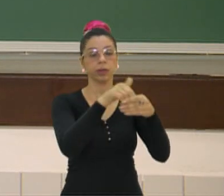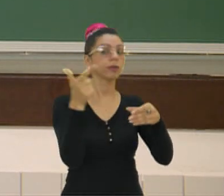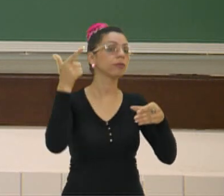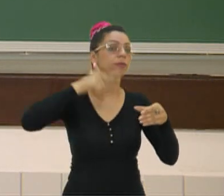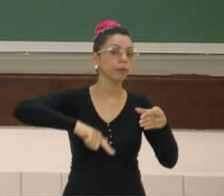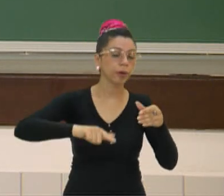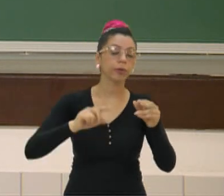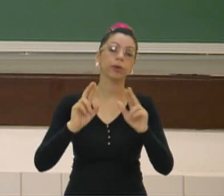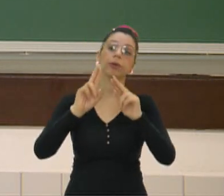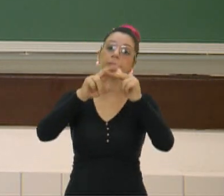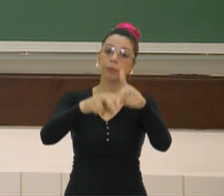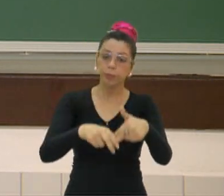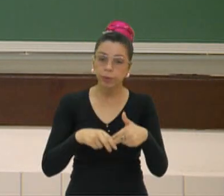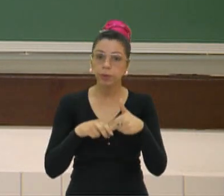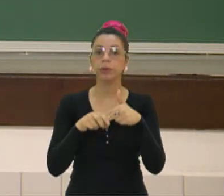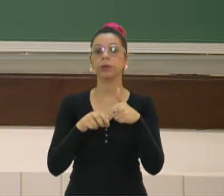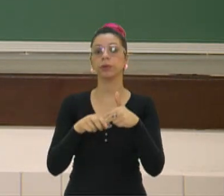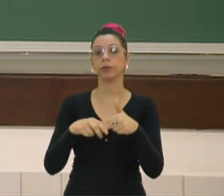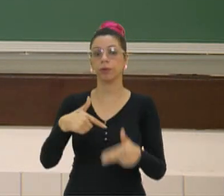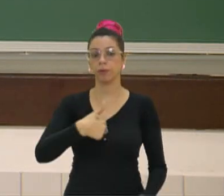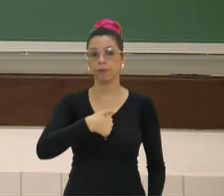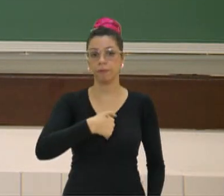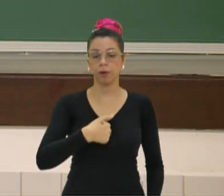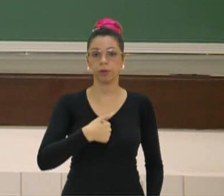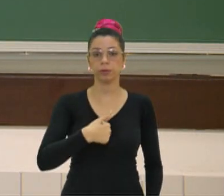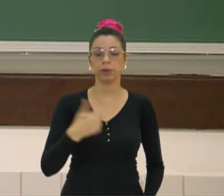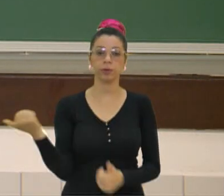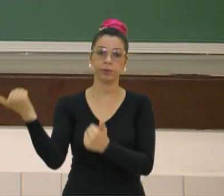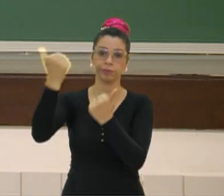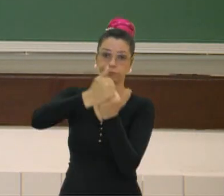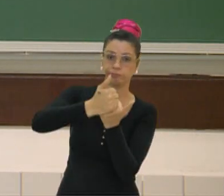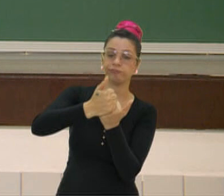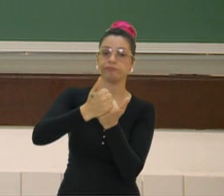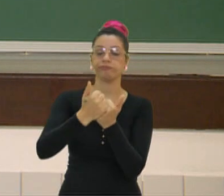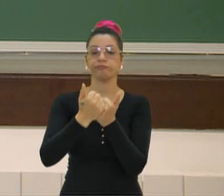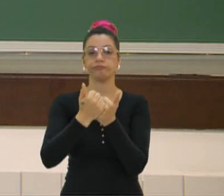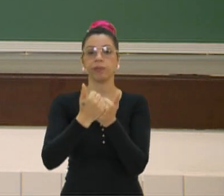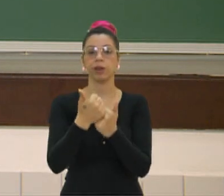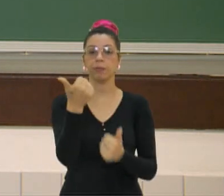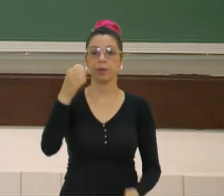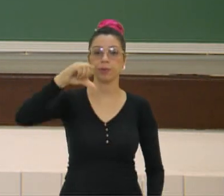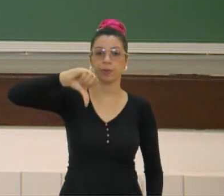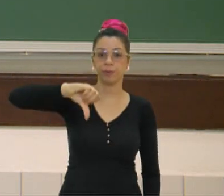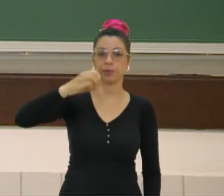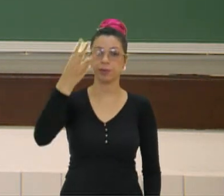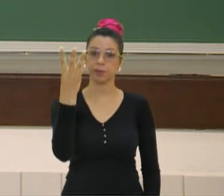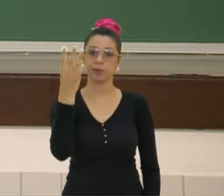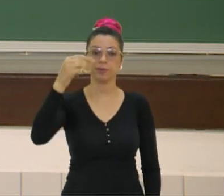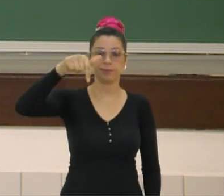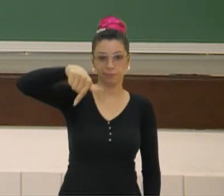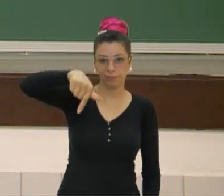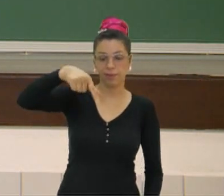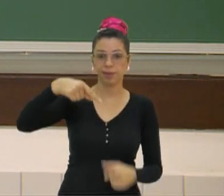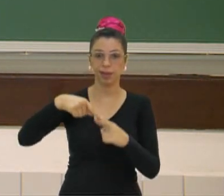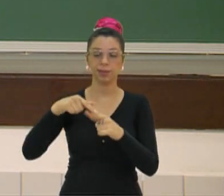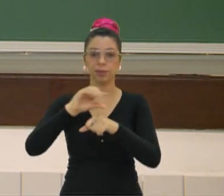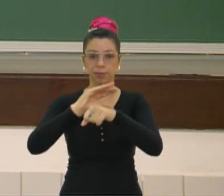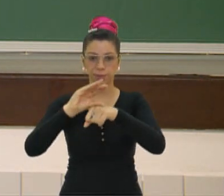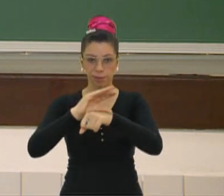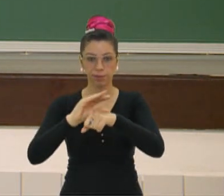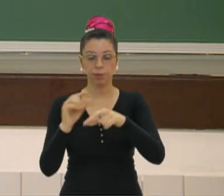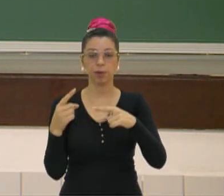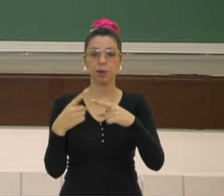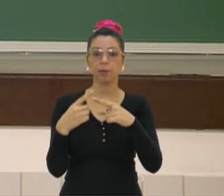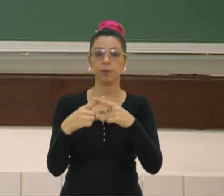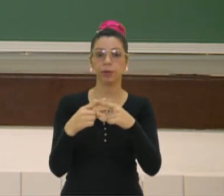o Vargas substitui ela pela de 37. A impossibilidade de reeleição limita